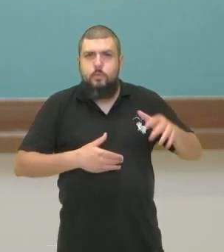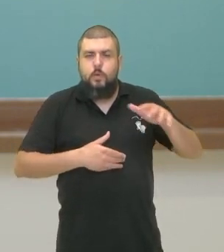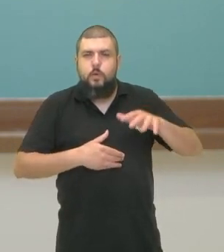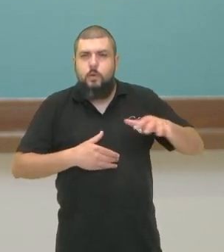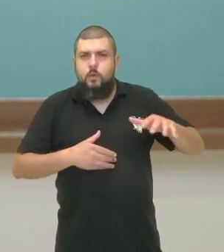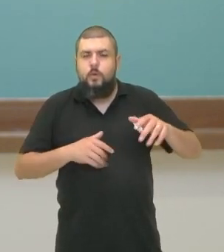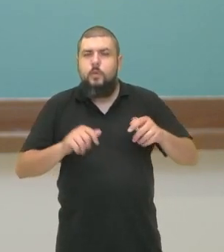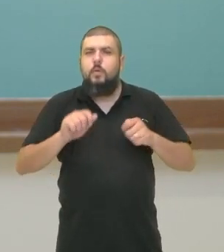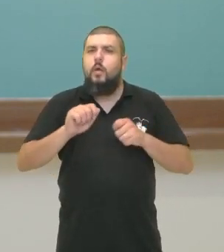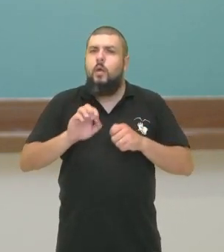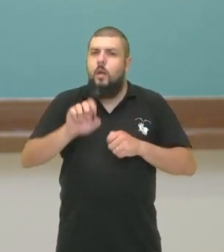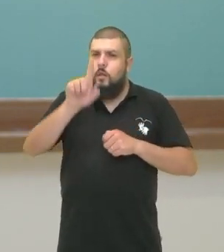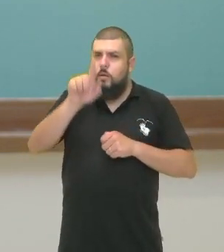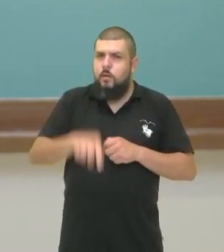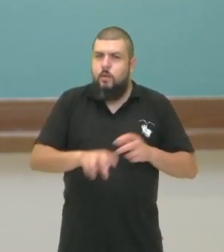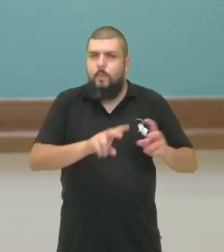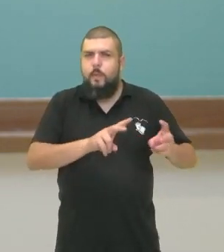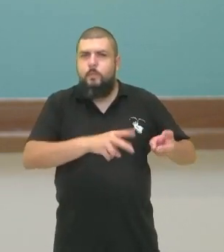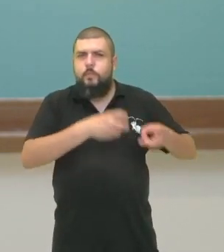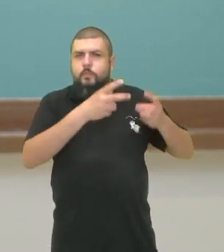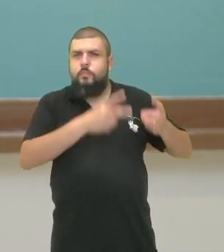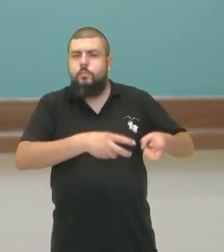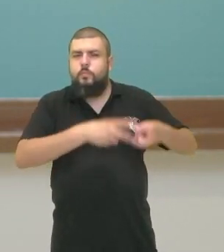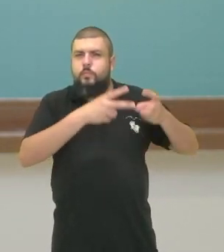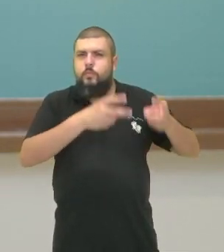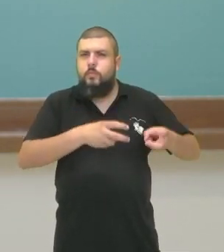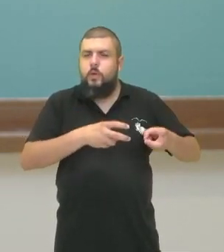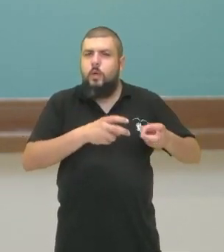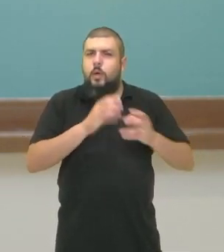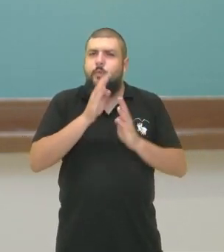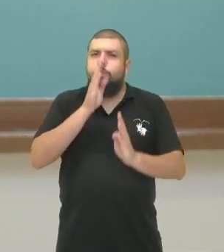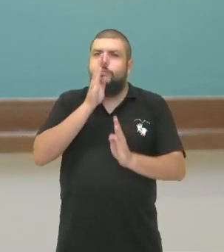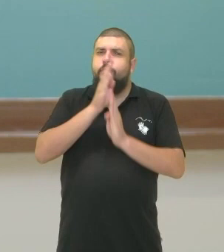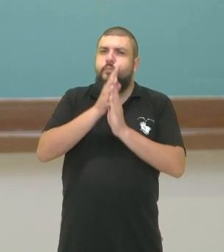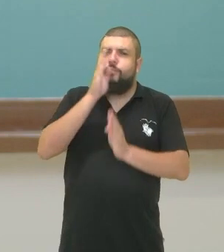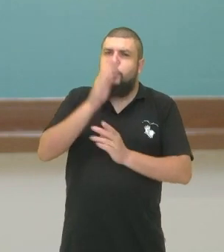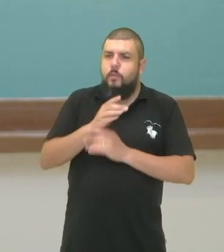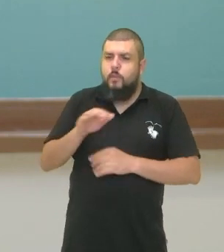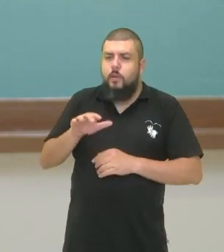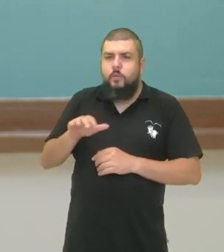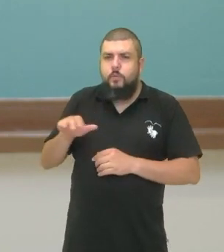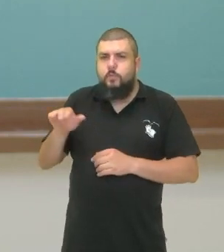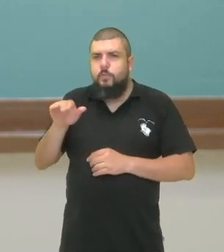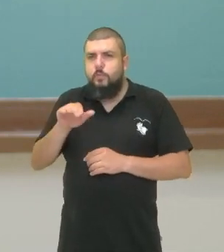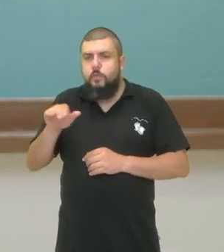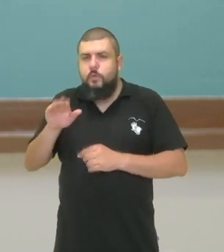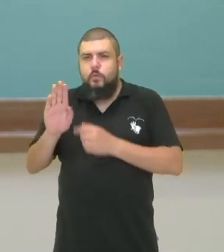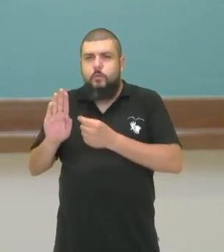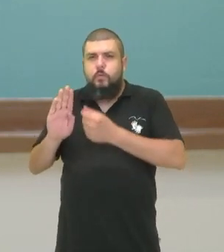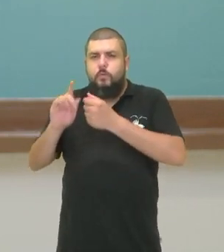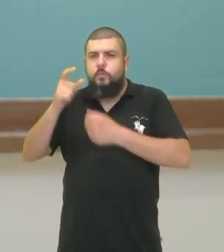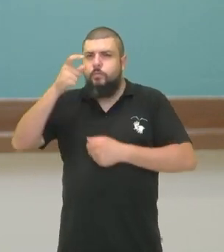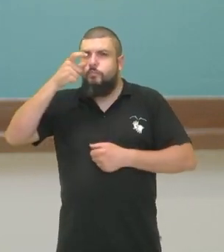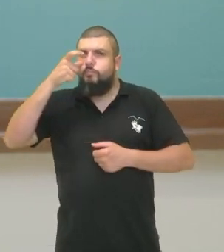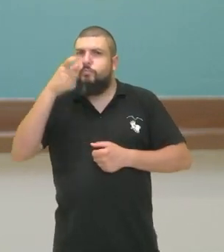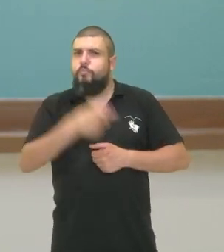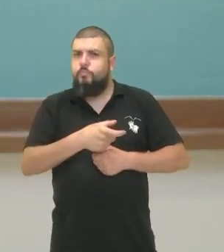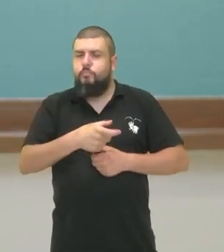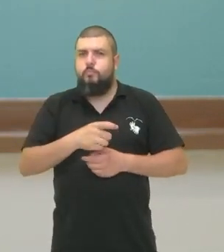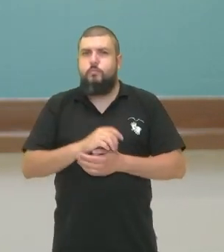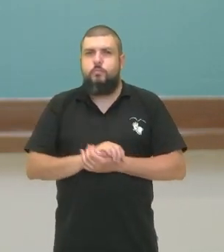usurpados, explorados, de acordo com os interesses ideológicos, estruturais, materiais dessa burguesia.